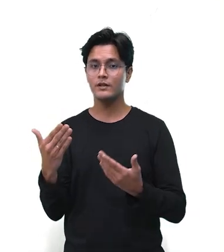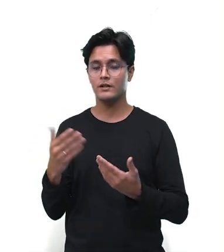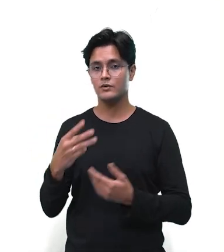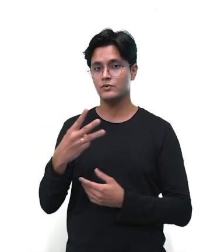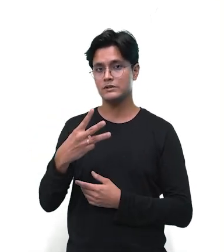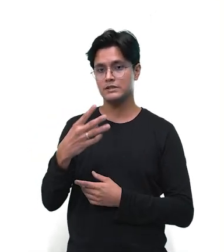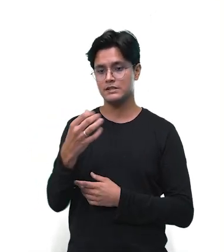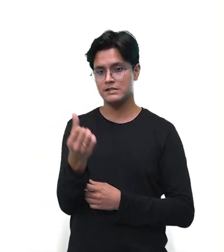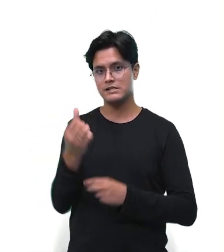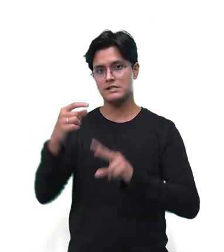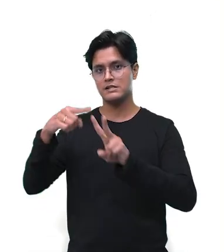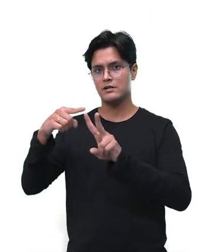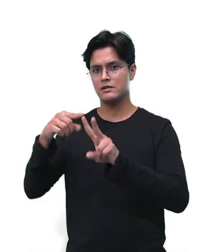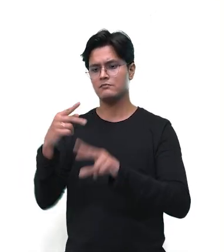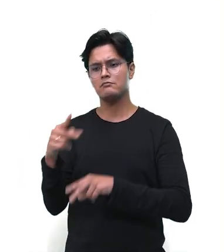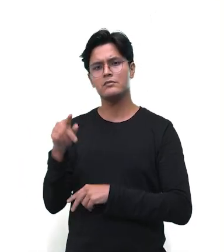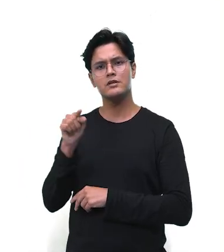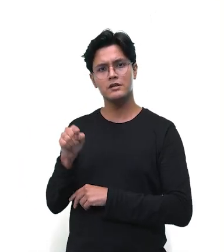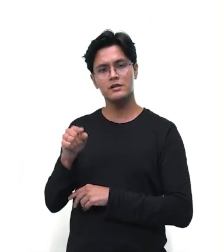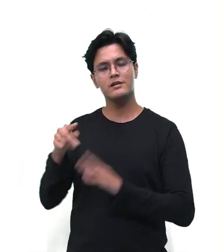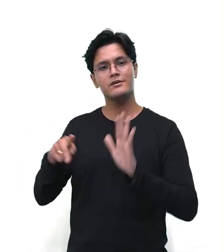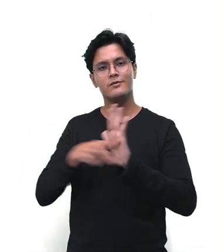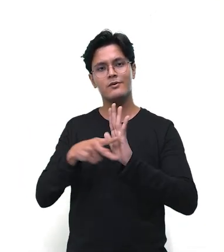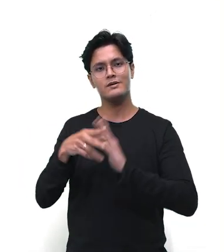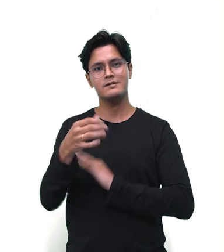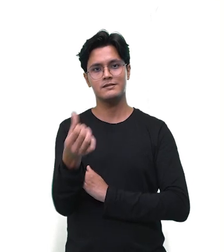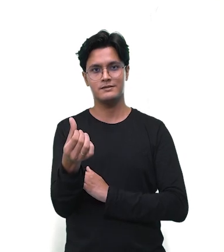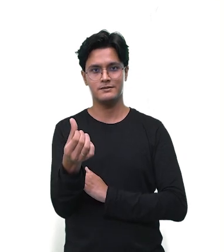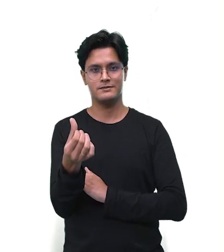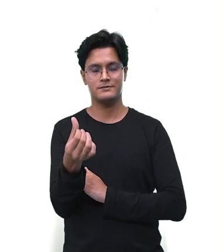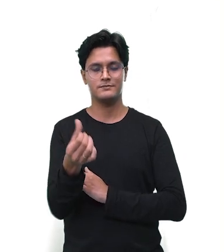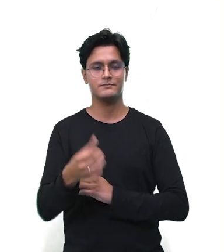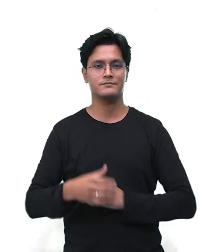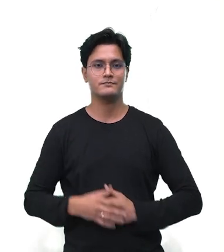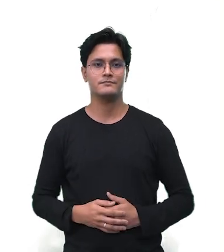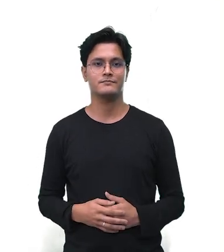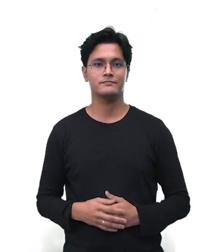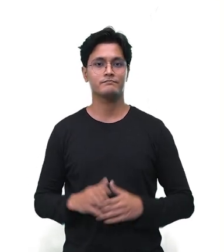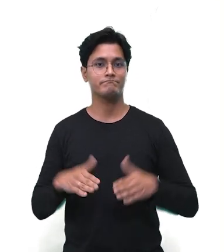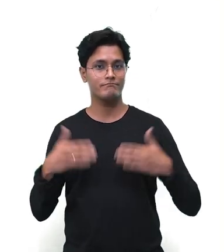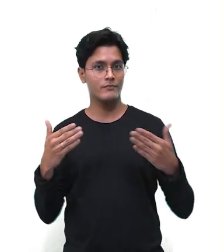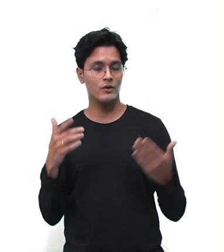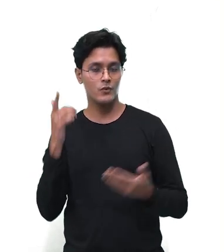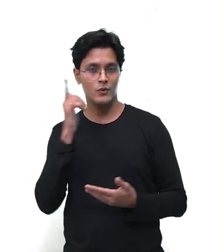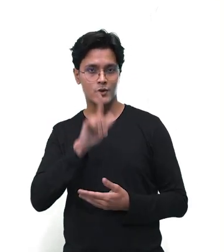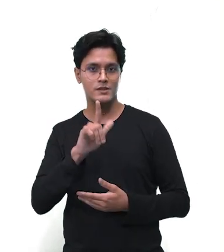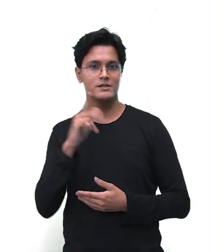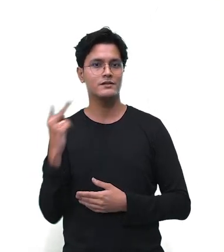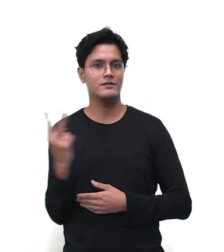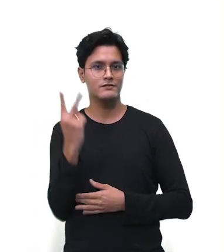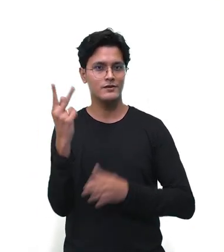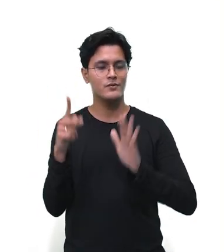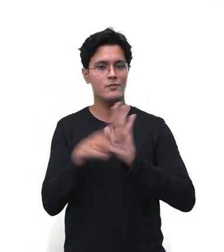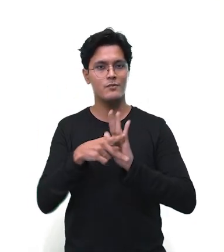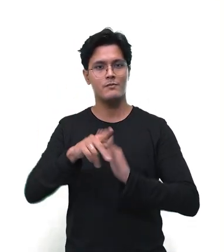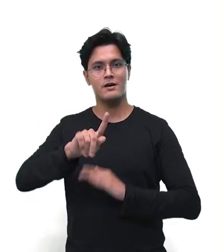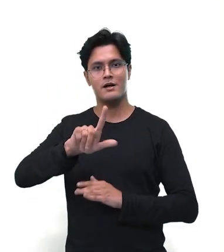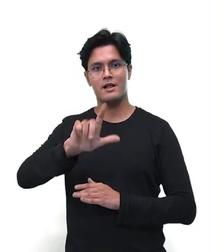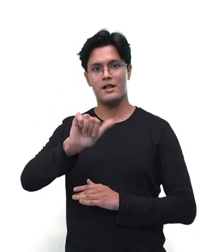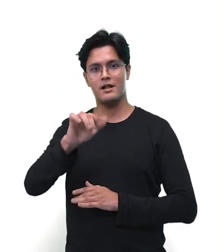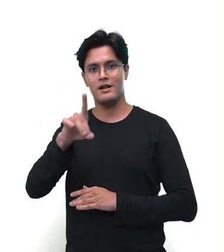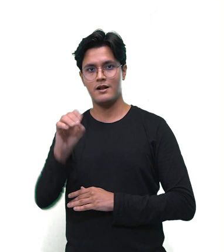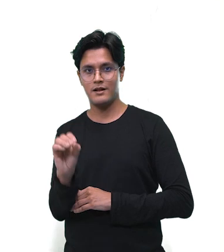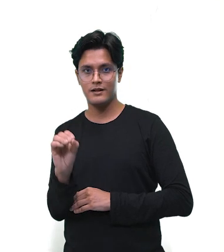de 36 é igual a 6. Pronto. Cheguei no valor do lado